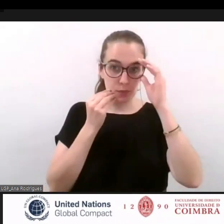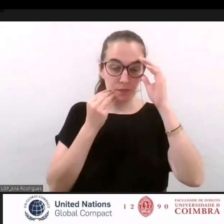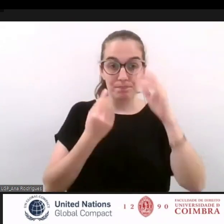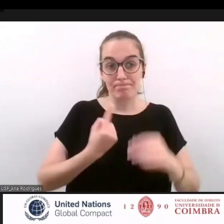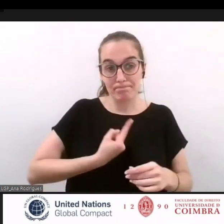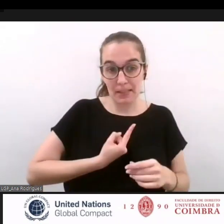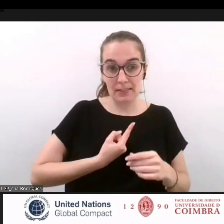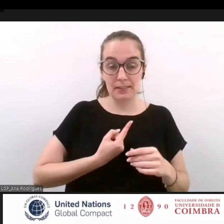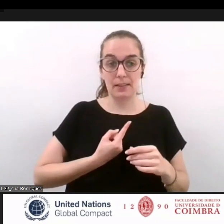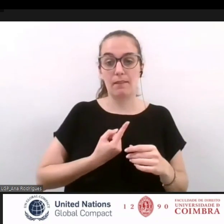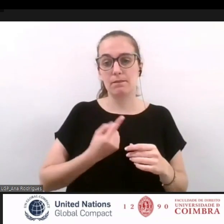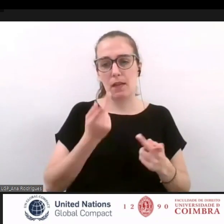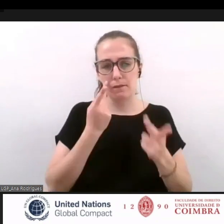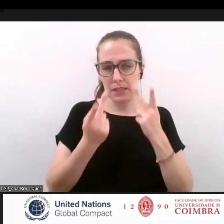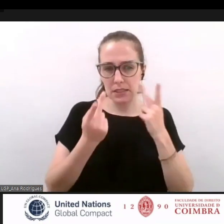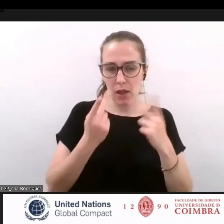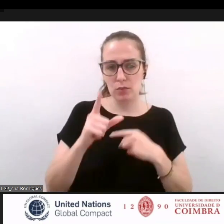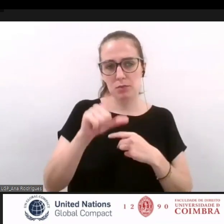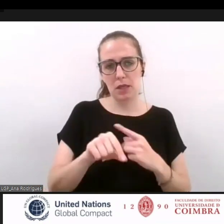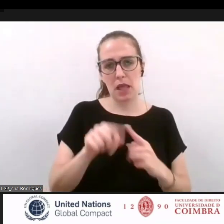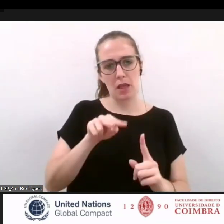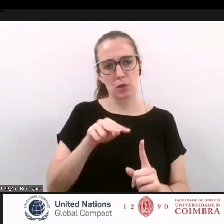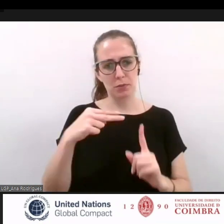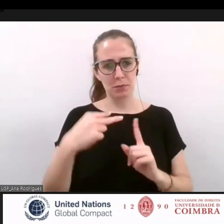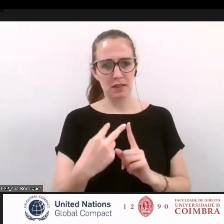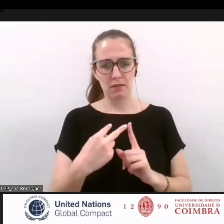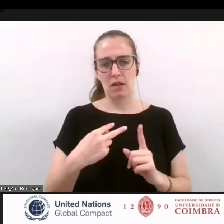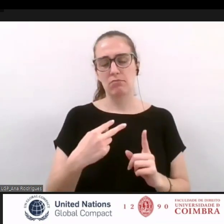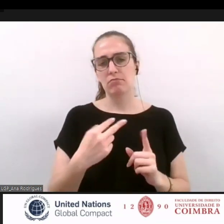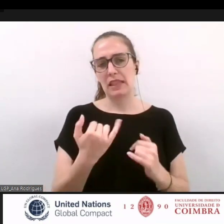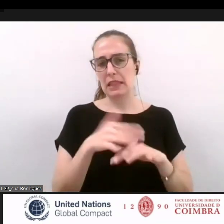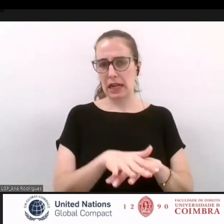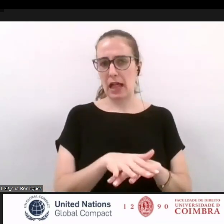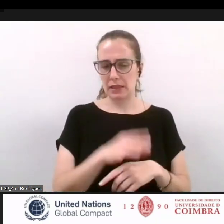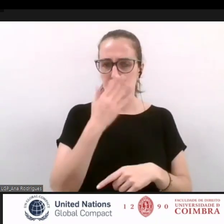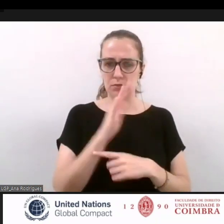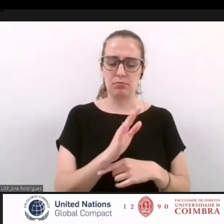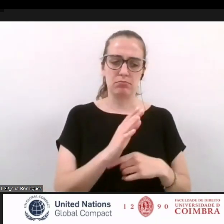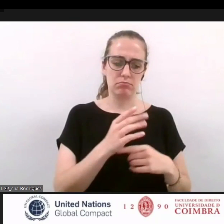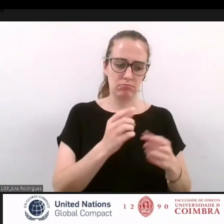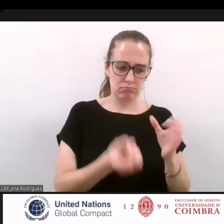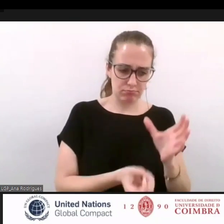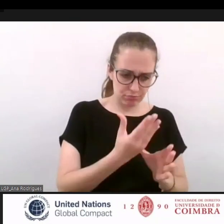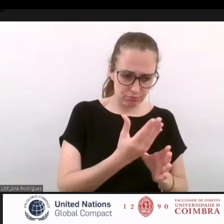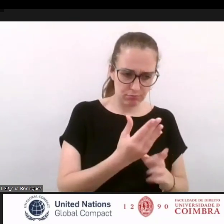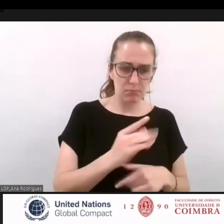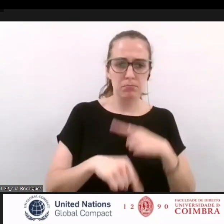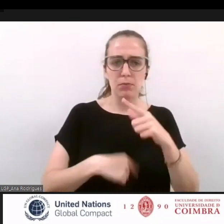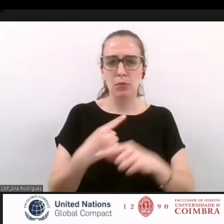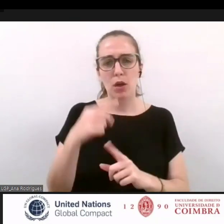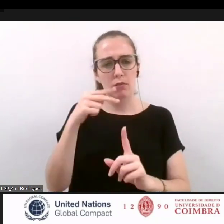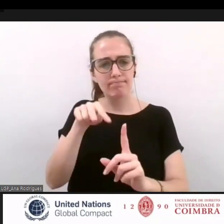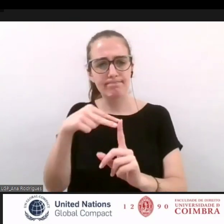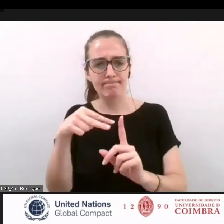uma atuação integrada desde o momento da concepção, passando pela implementação, depois também pela monitorização